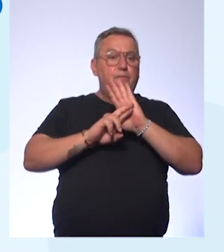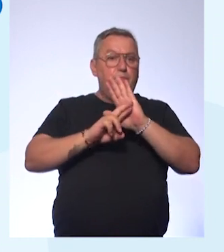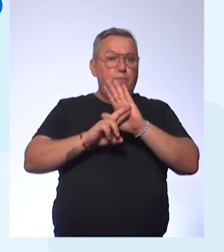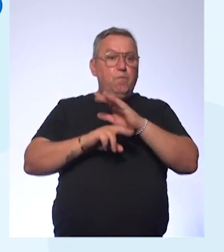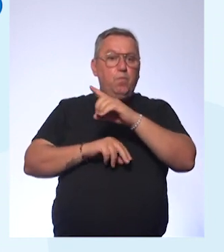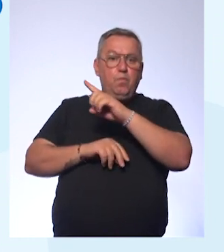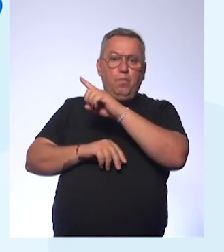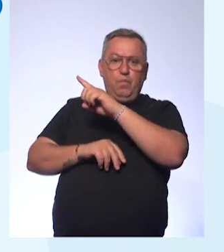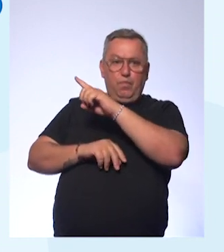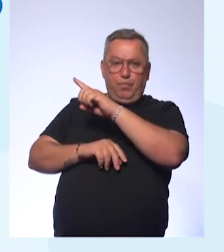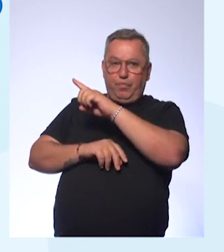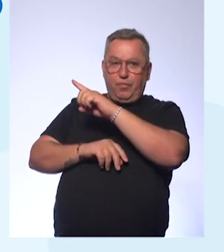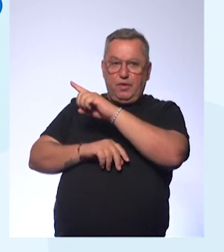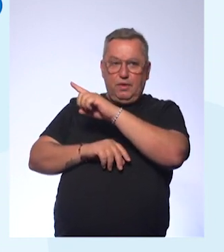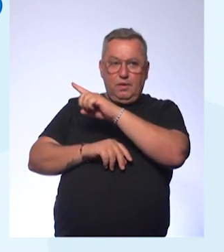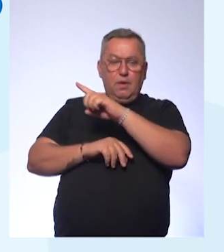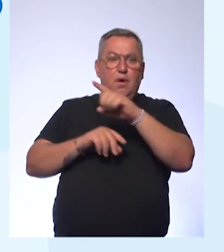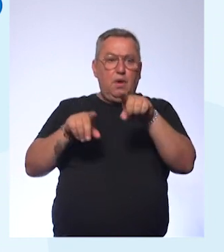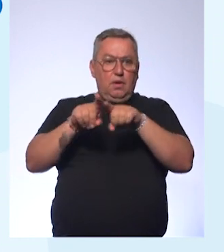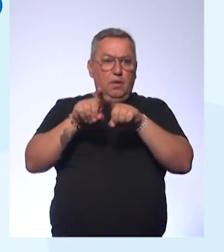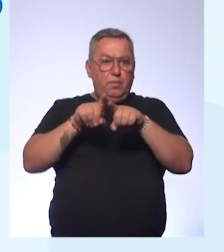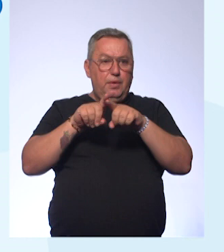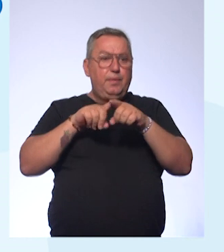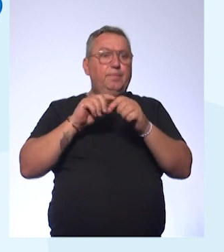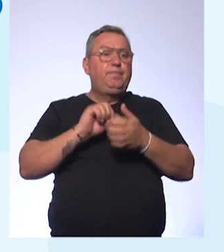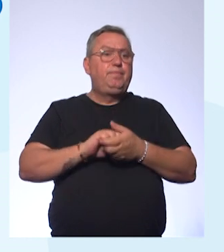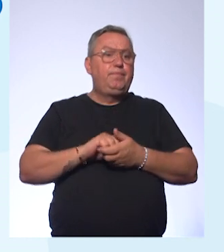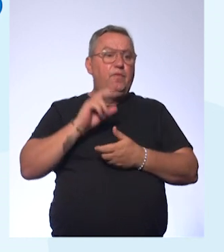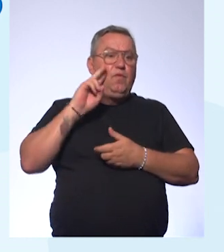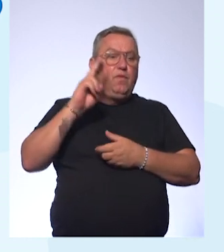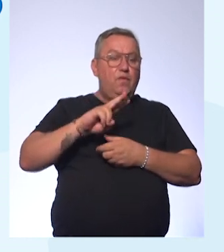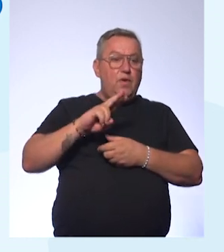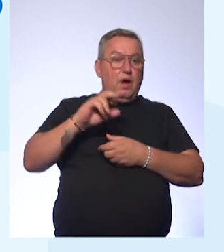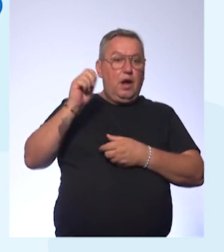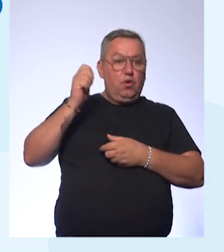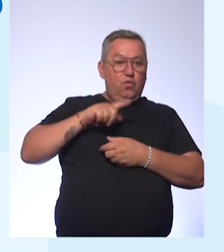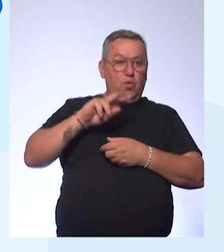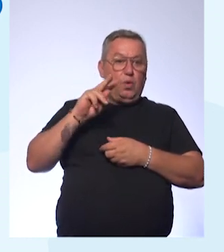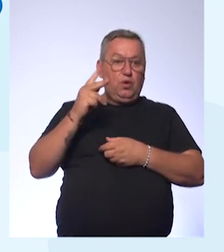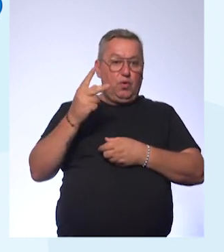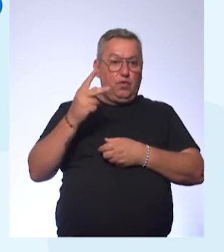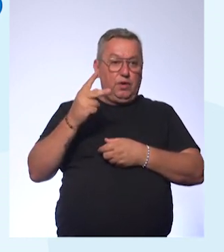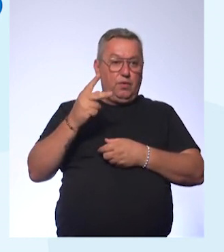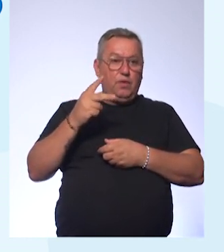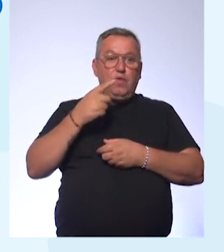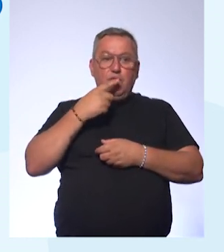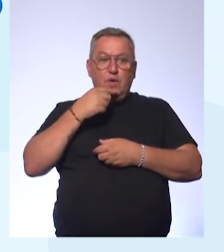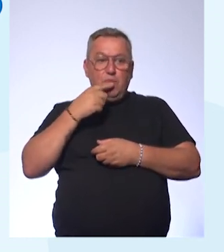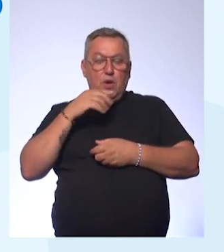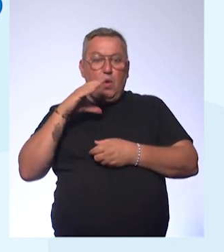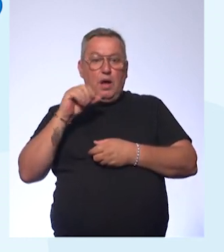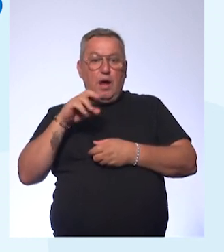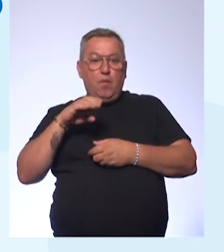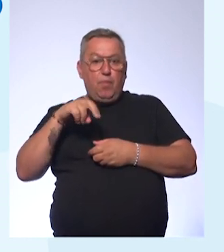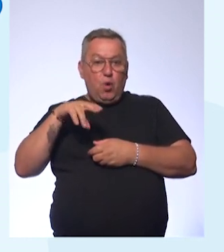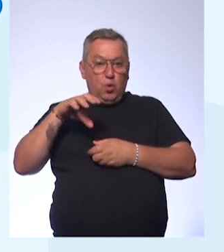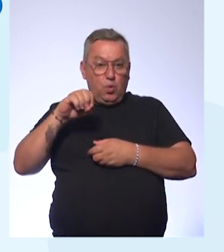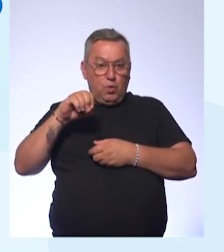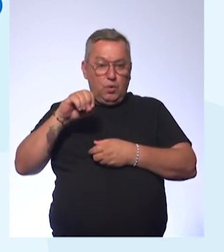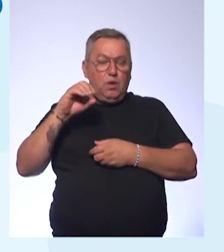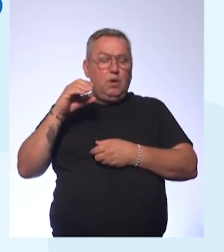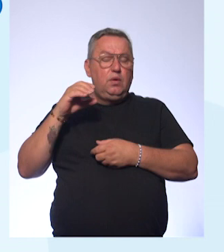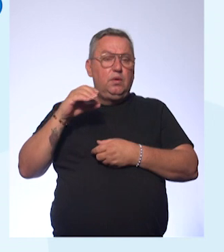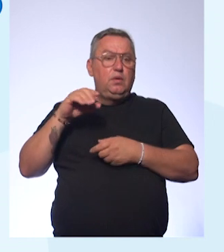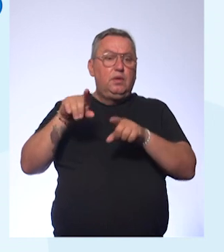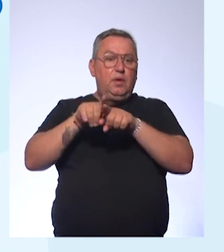representação, certo, dos átomos: azul, hidrogênio, vermelho, carbono, e aqui cinza nós